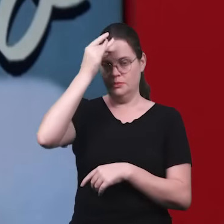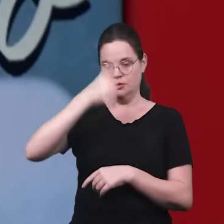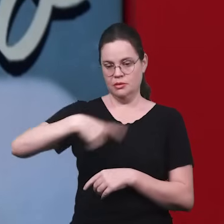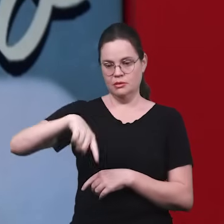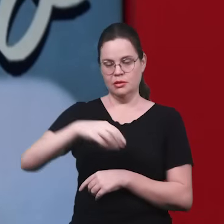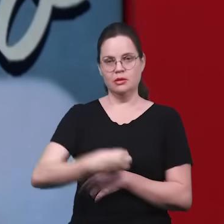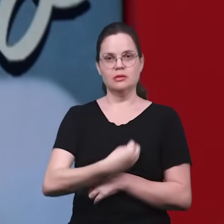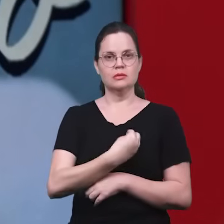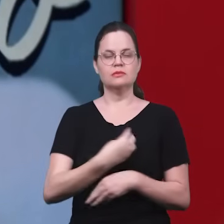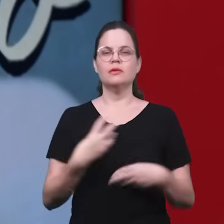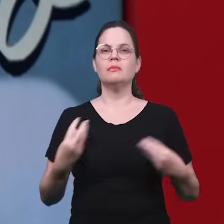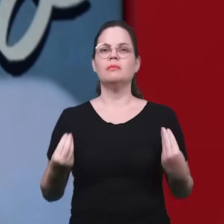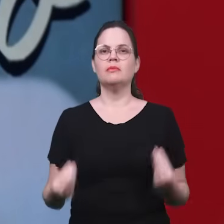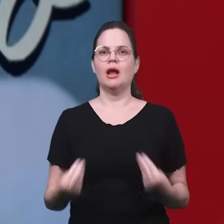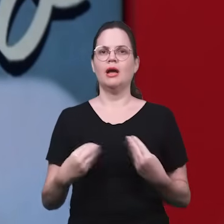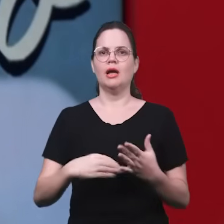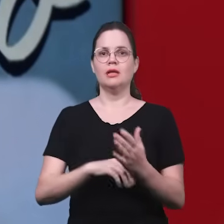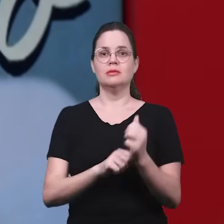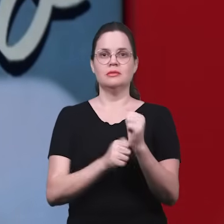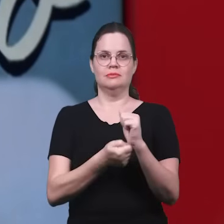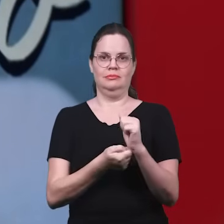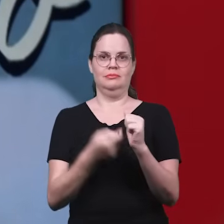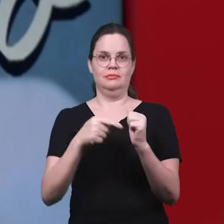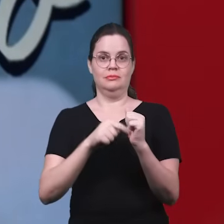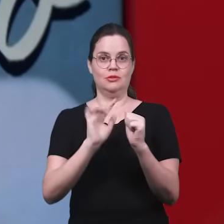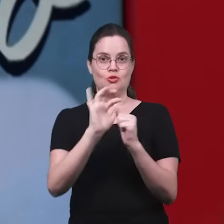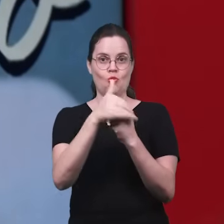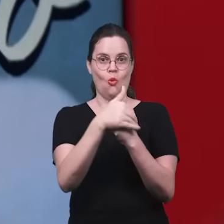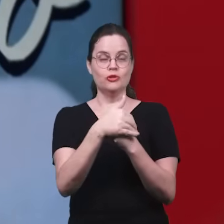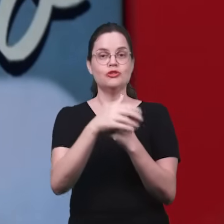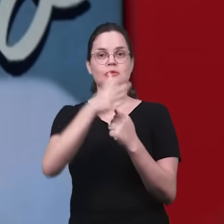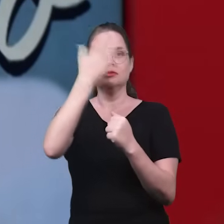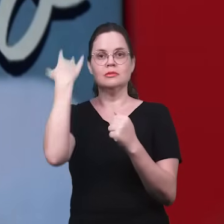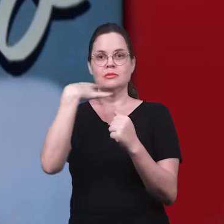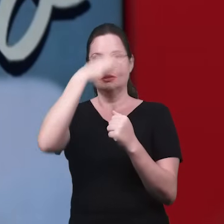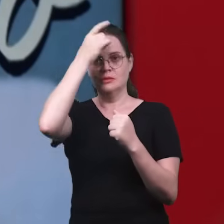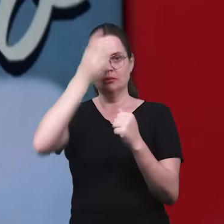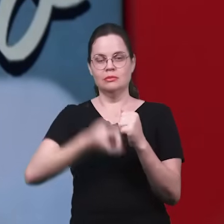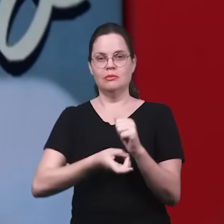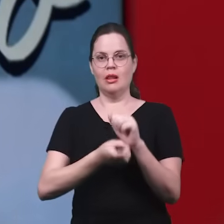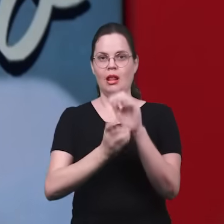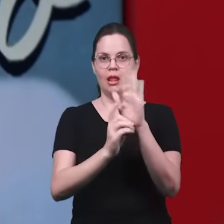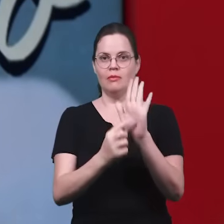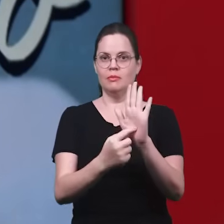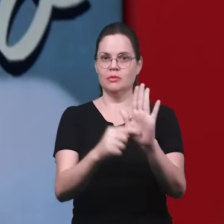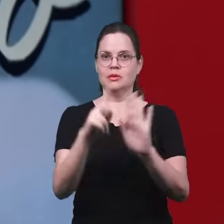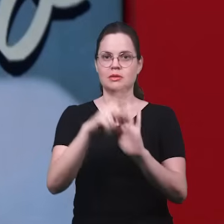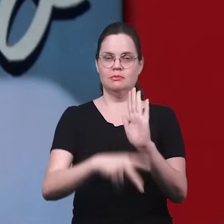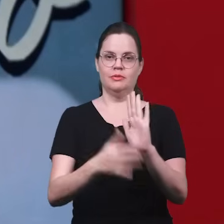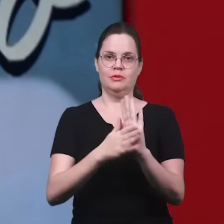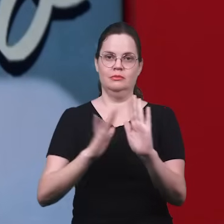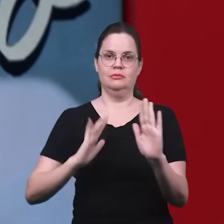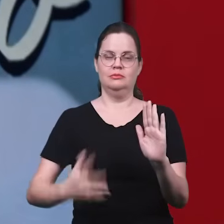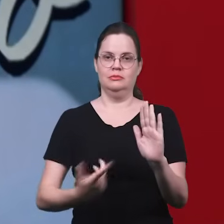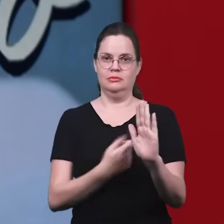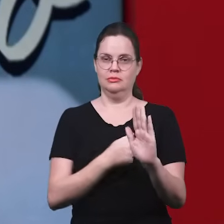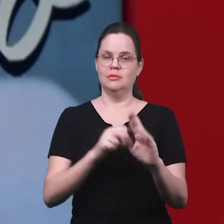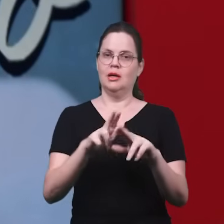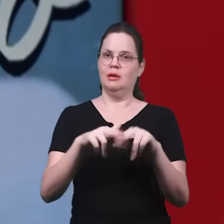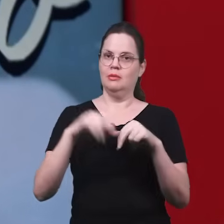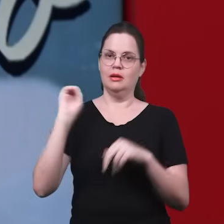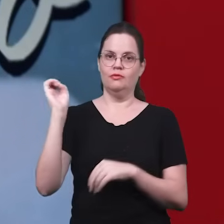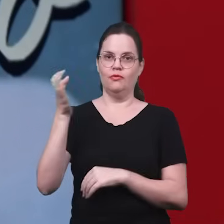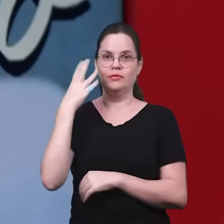para revelar aquilo que está oculto e promover uma operação de salvação na sua vida. Então, é por meio da